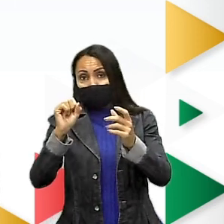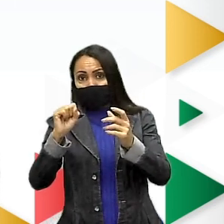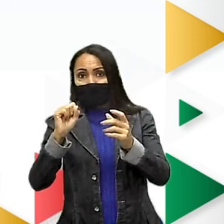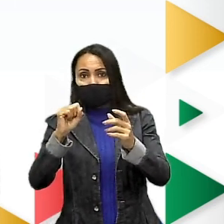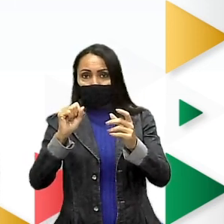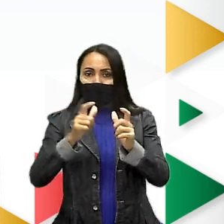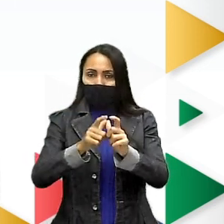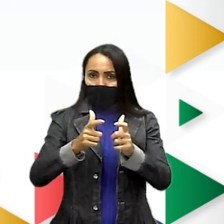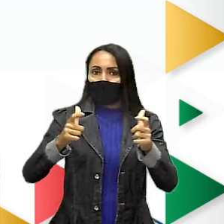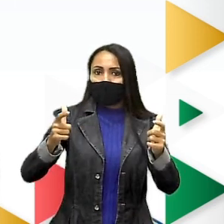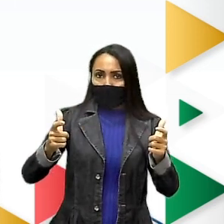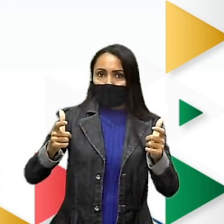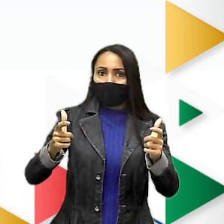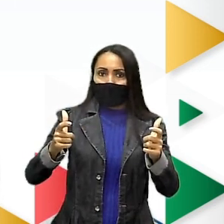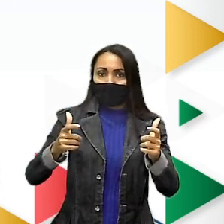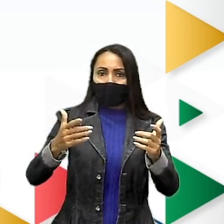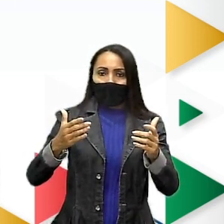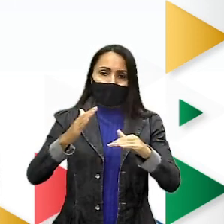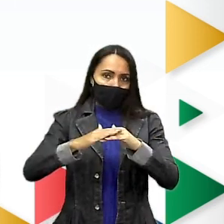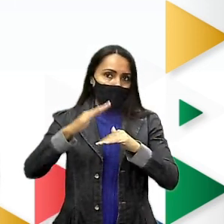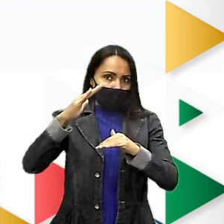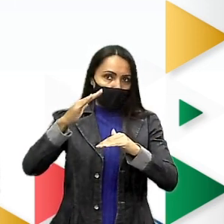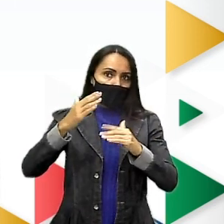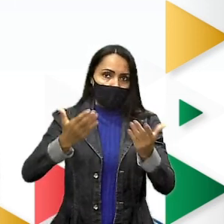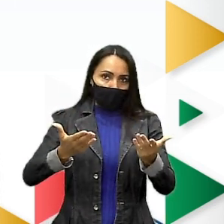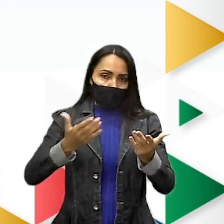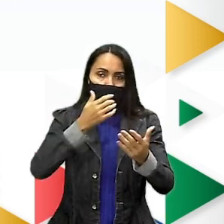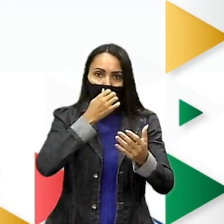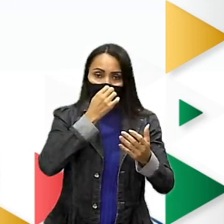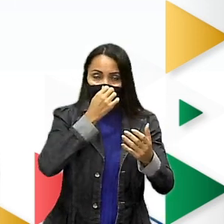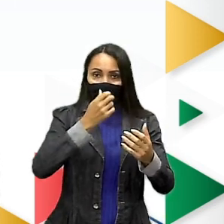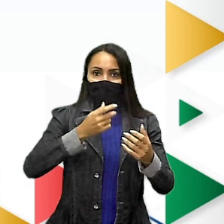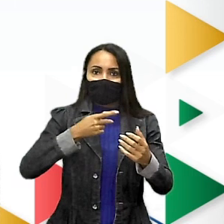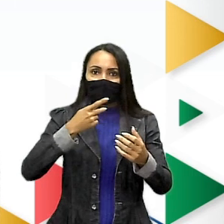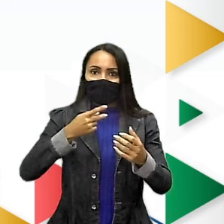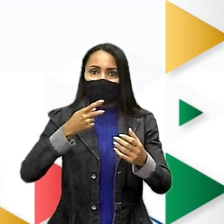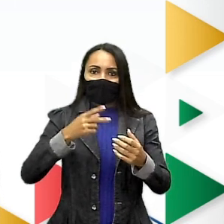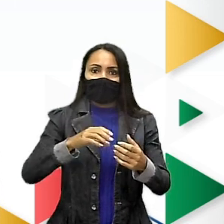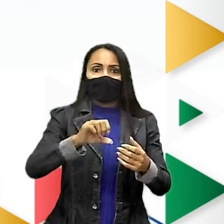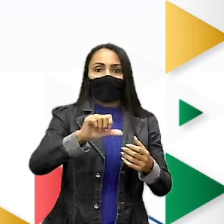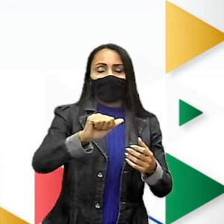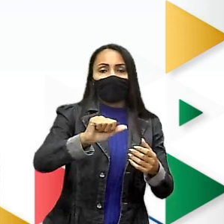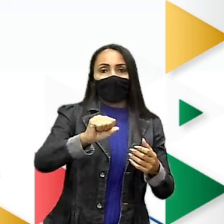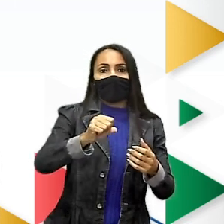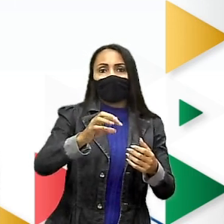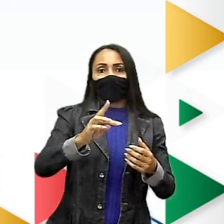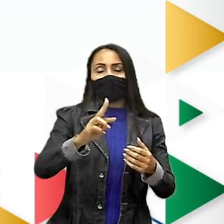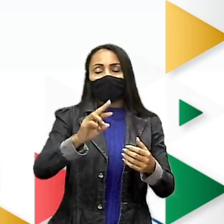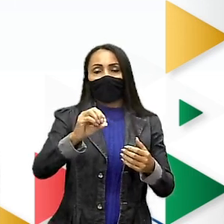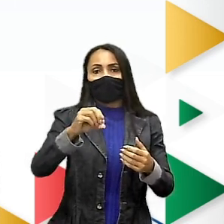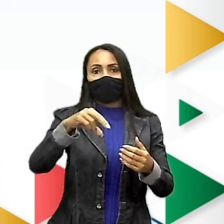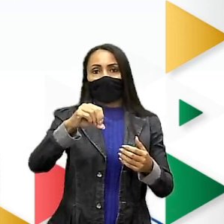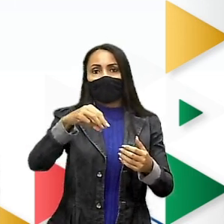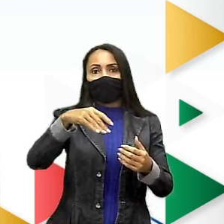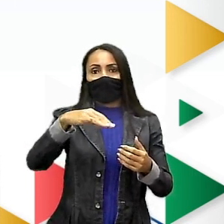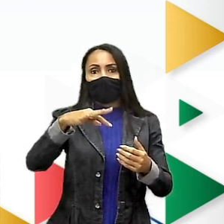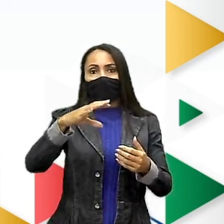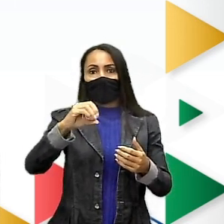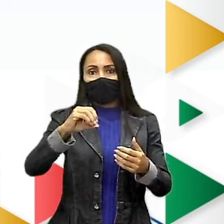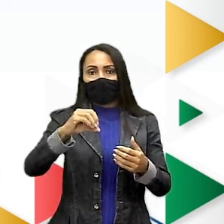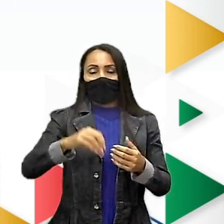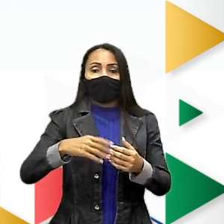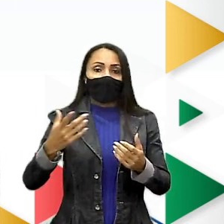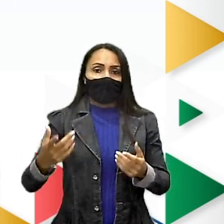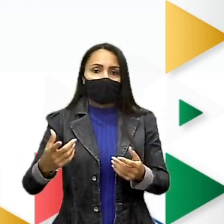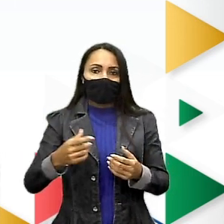o tamanho seria maior, né? Aí a gente estaria falando de astronômico, tá bom? Fazendo a relação de tamanho mesmo.